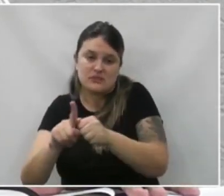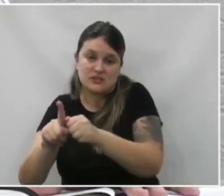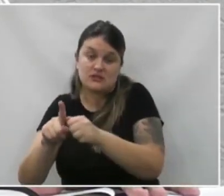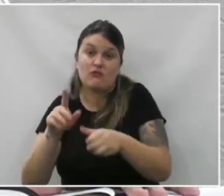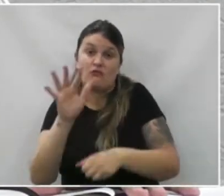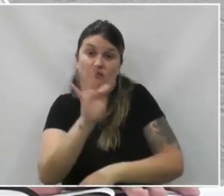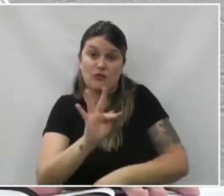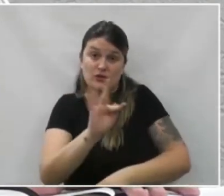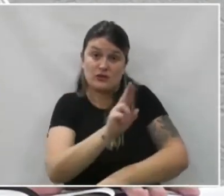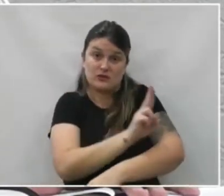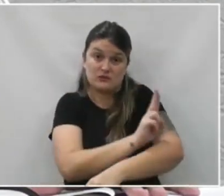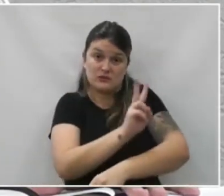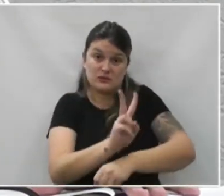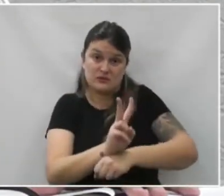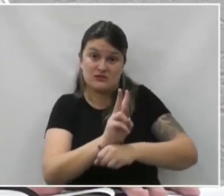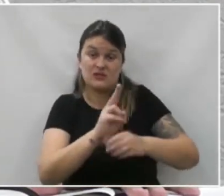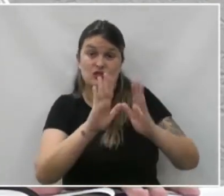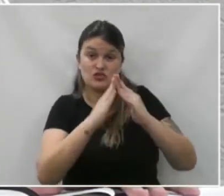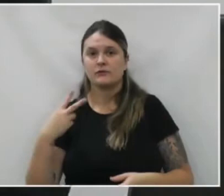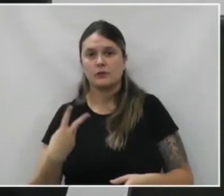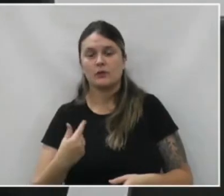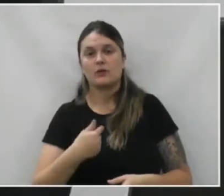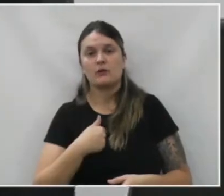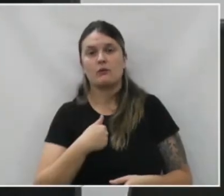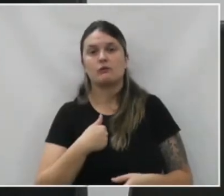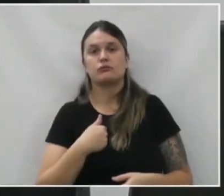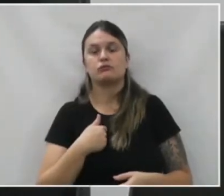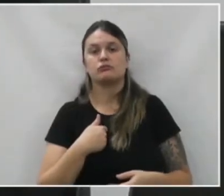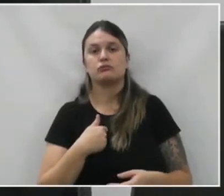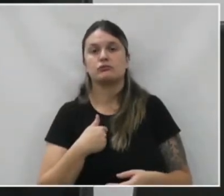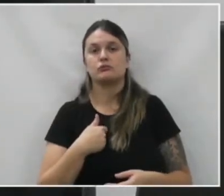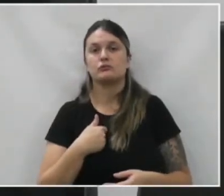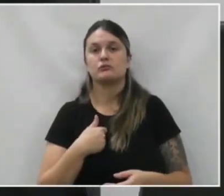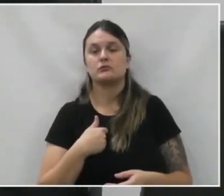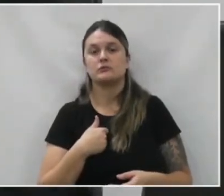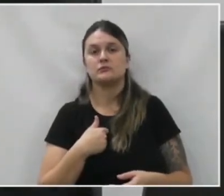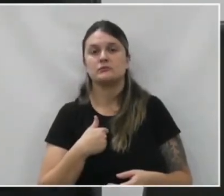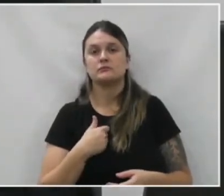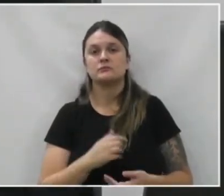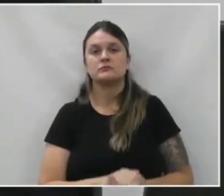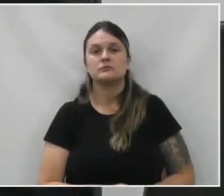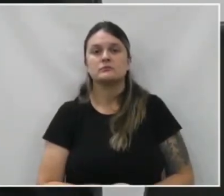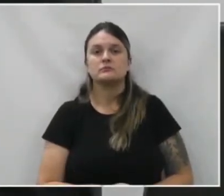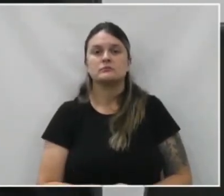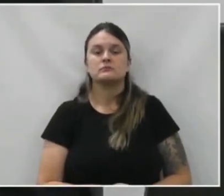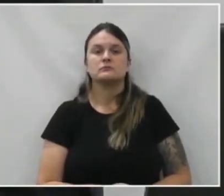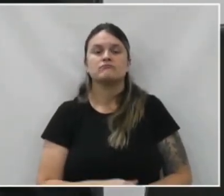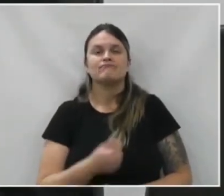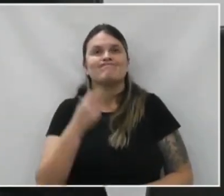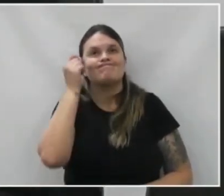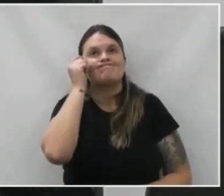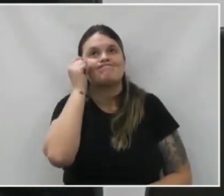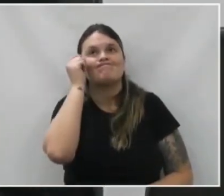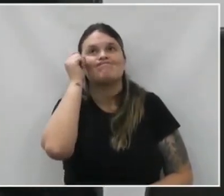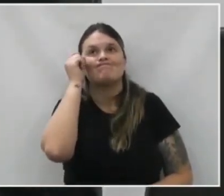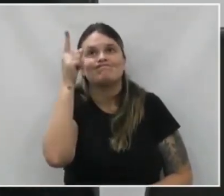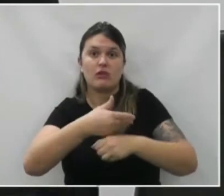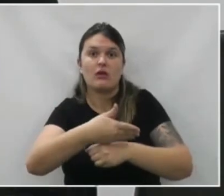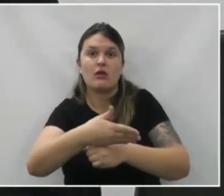de União da Vitória, decreta: artigo 1º, fica mantida a prática